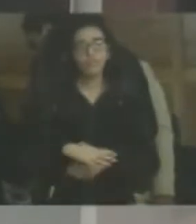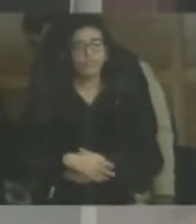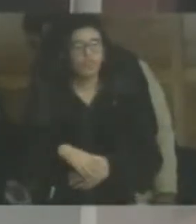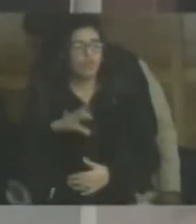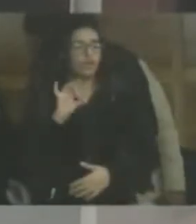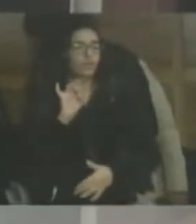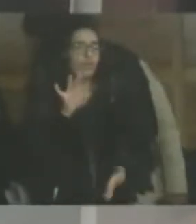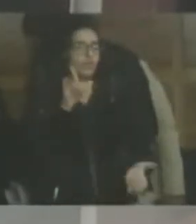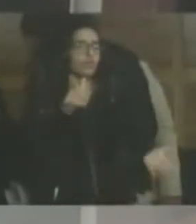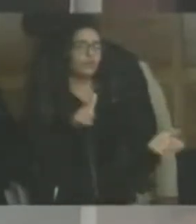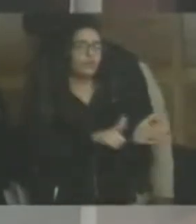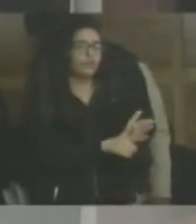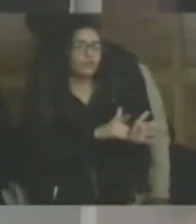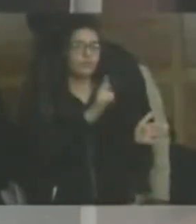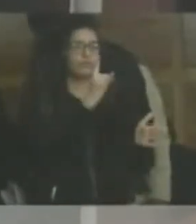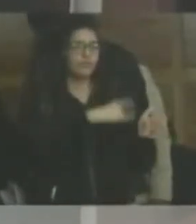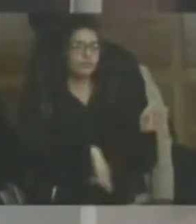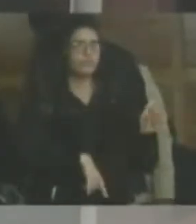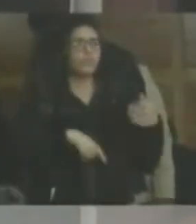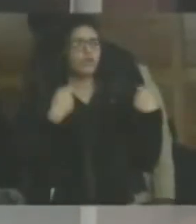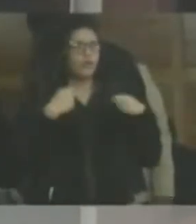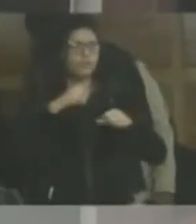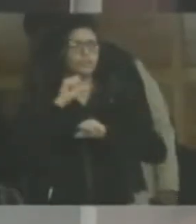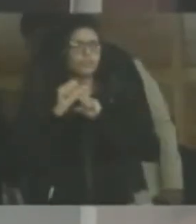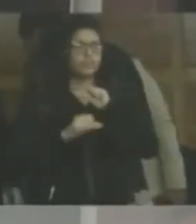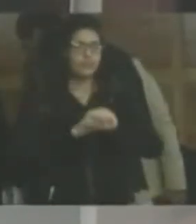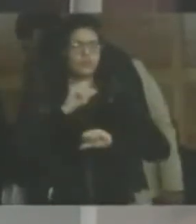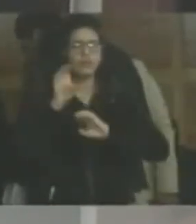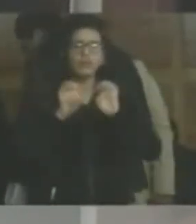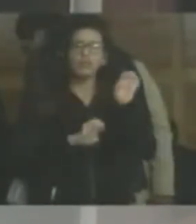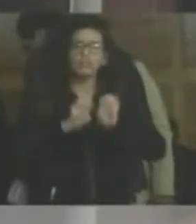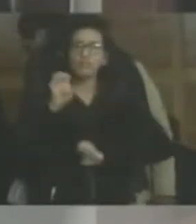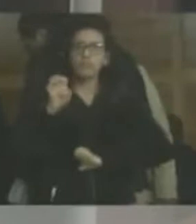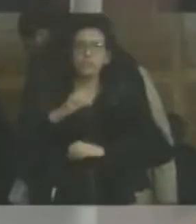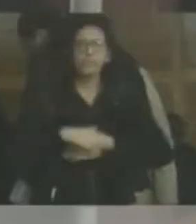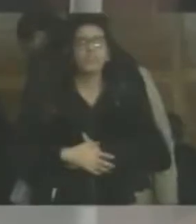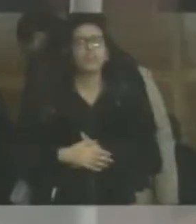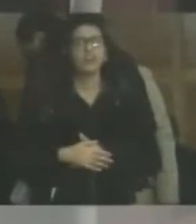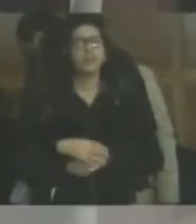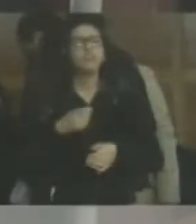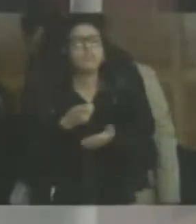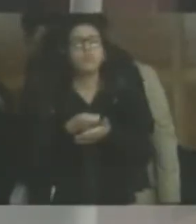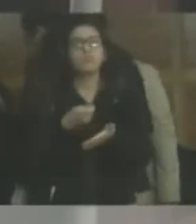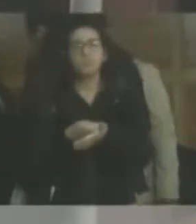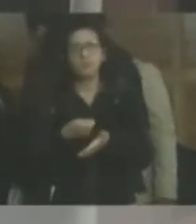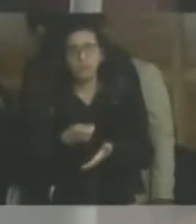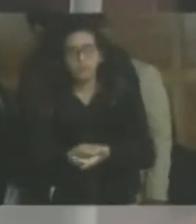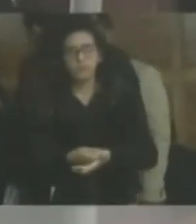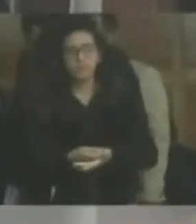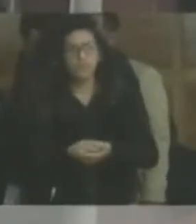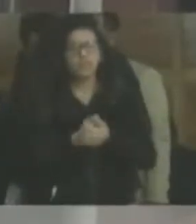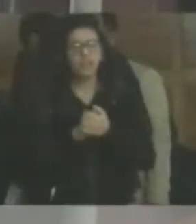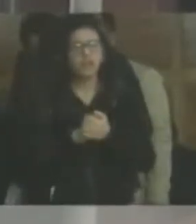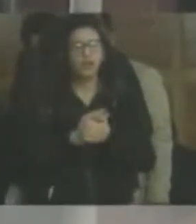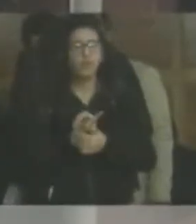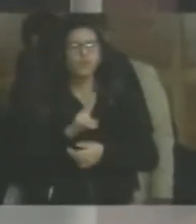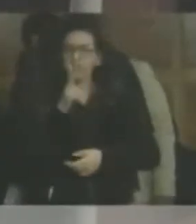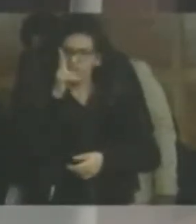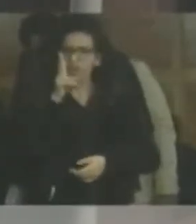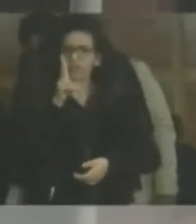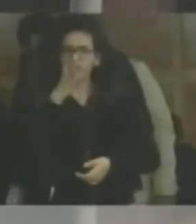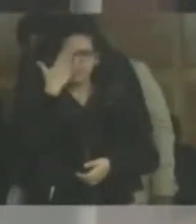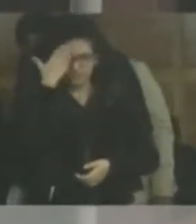papel. Tem que trocar. Agora, cobrar... A tarifa sabe